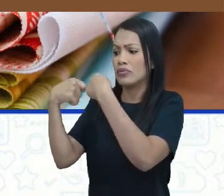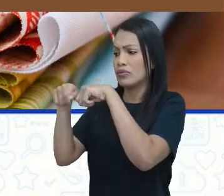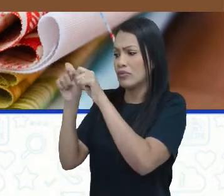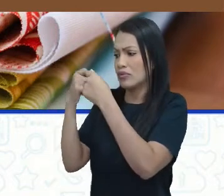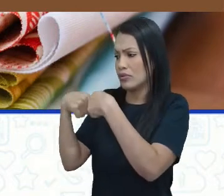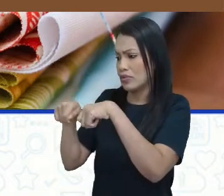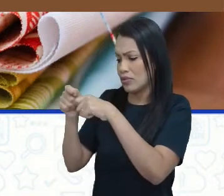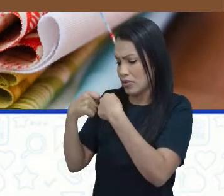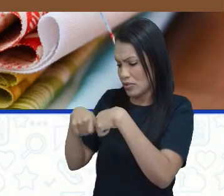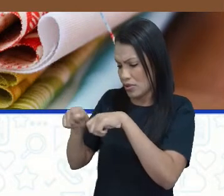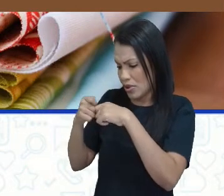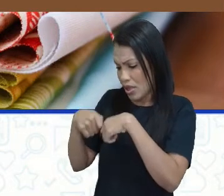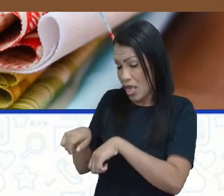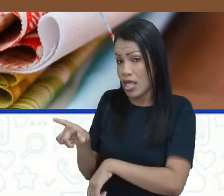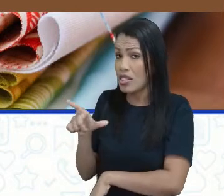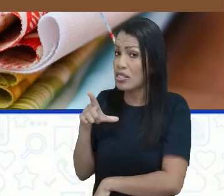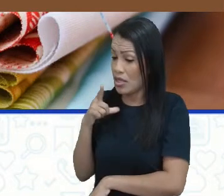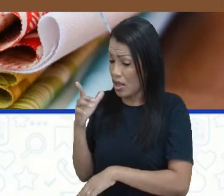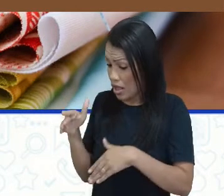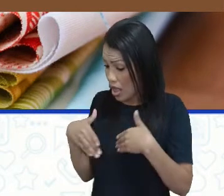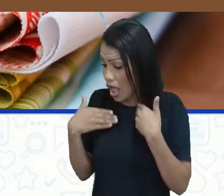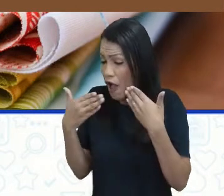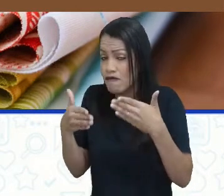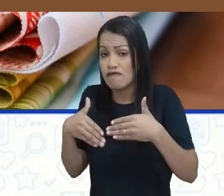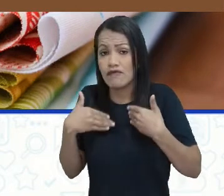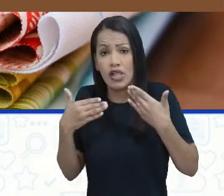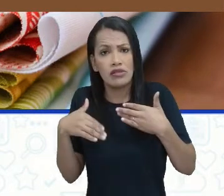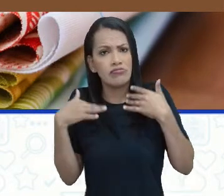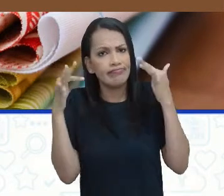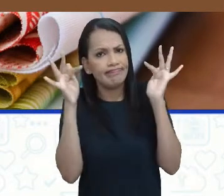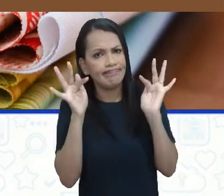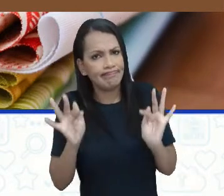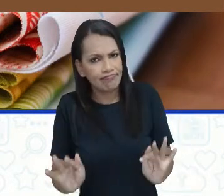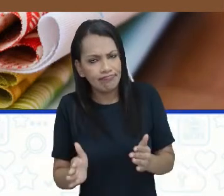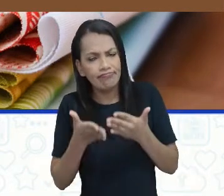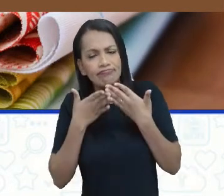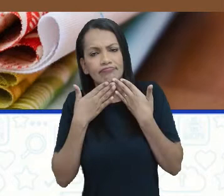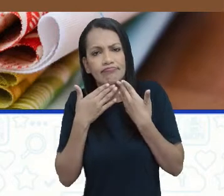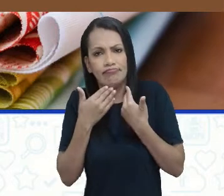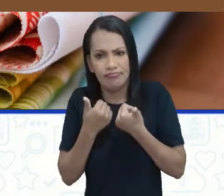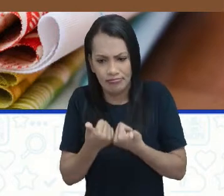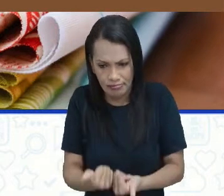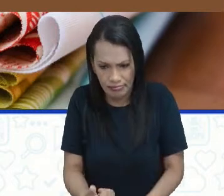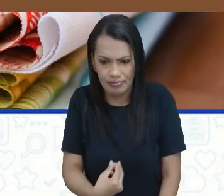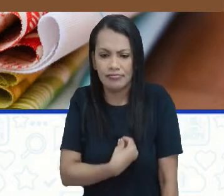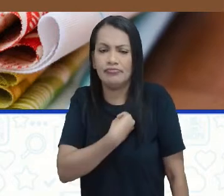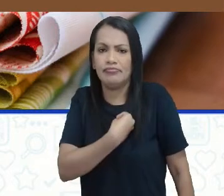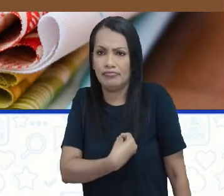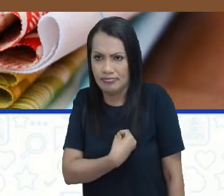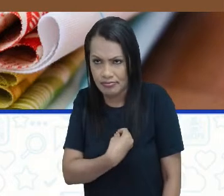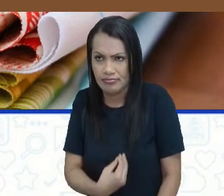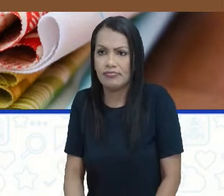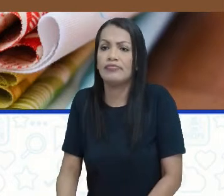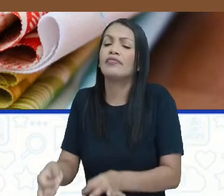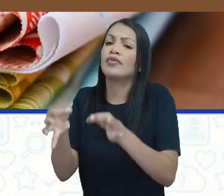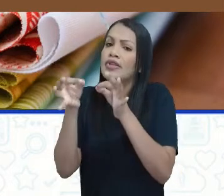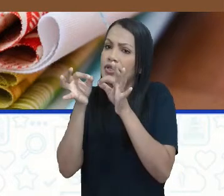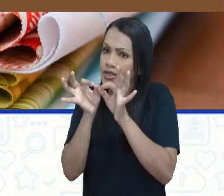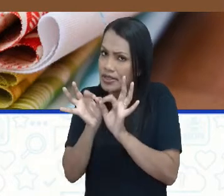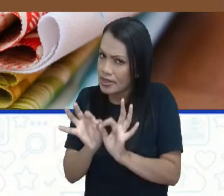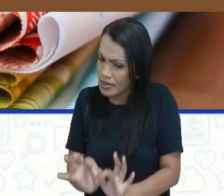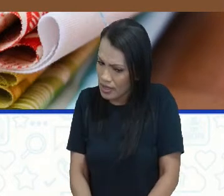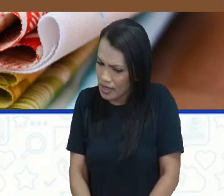uma felicidade, para ter a sua família, para melhorar de vida, mas de forma honesta, comedida, né?